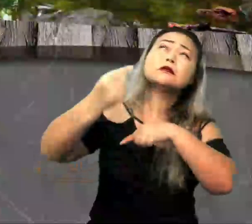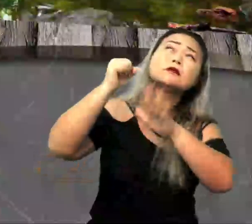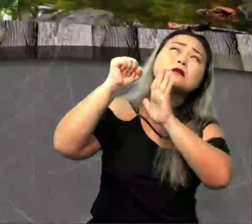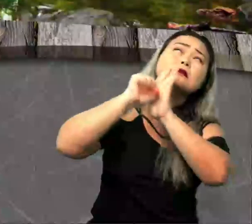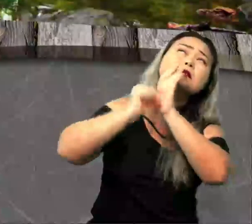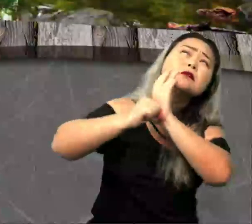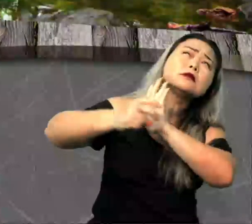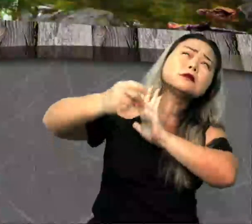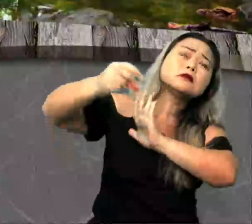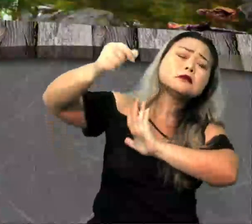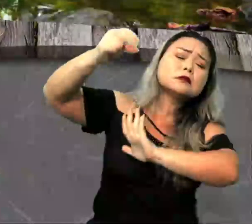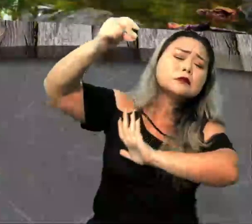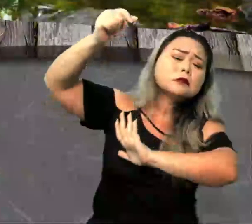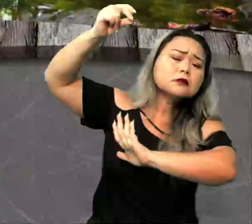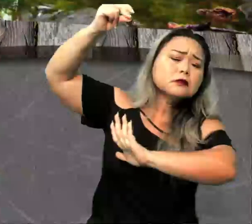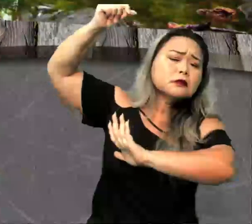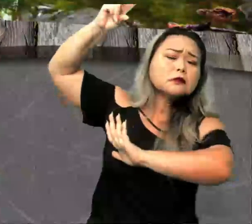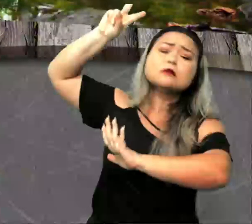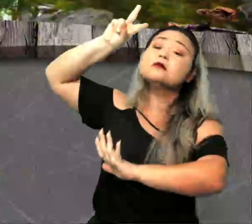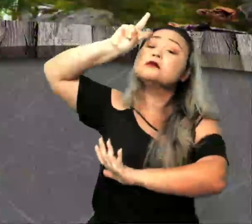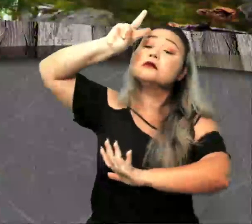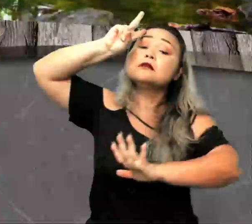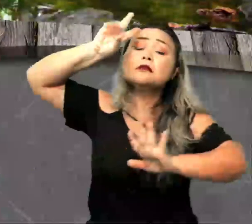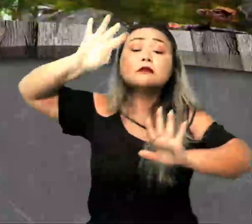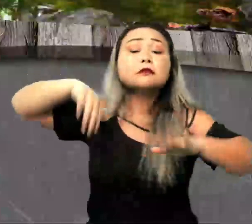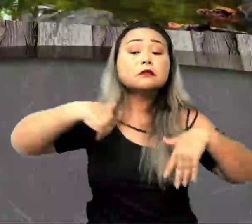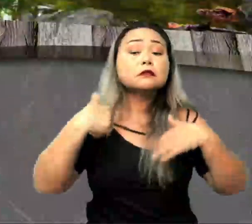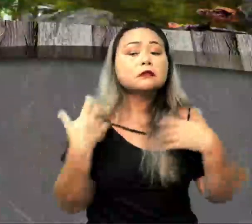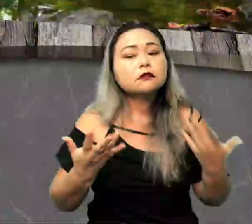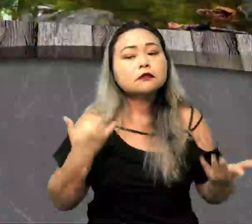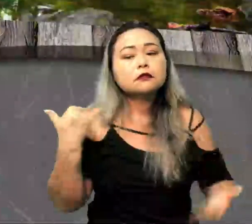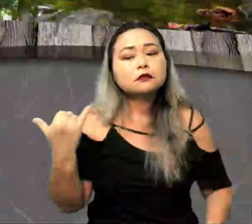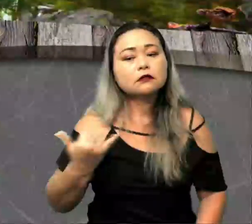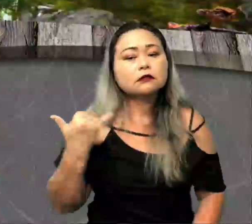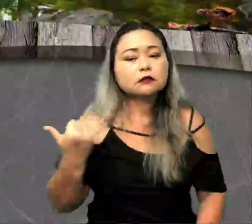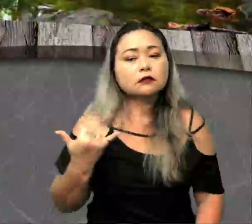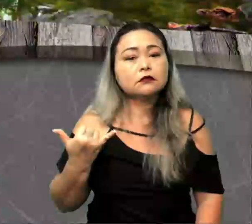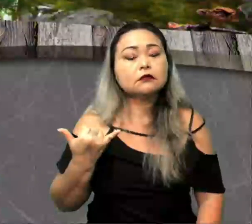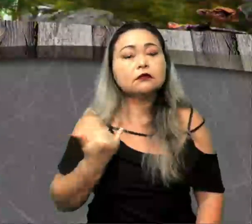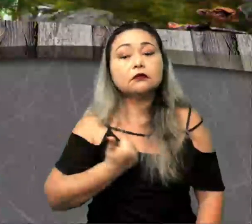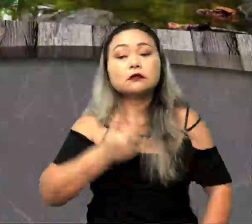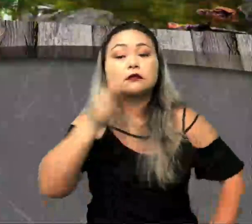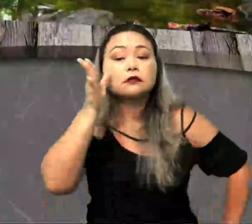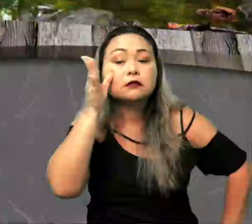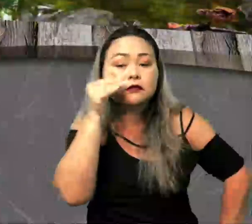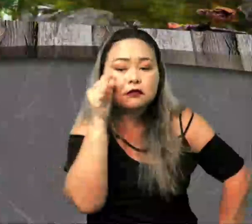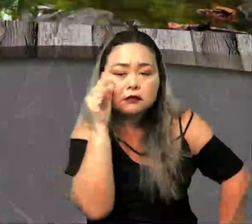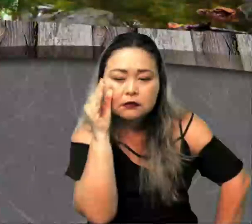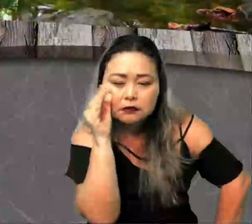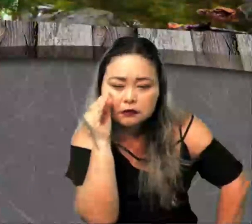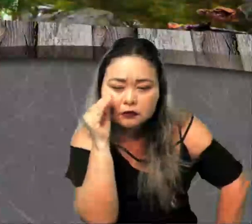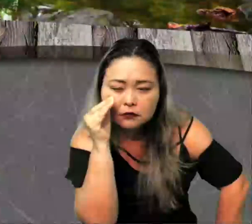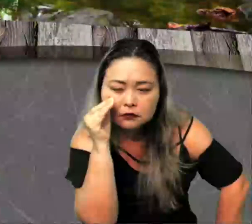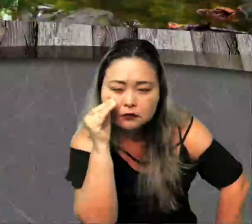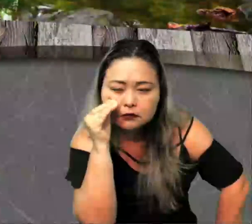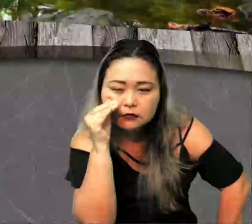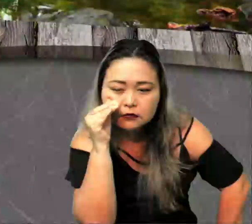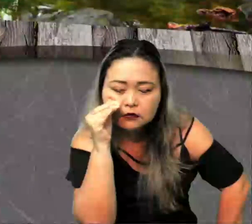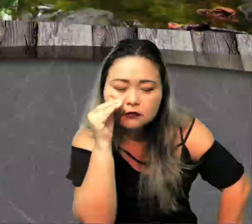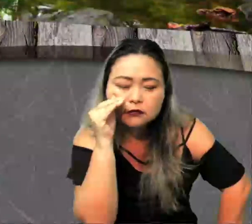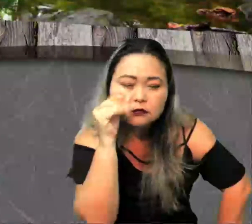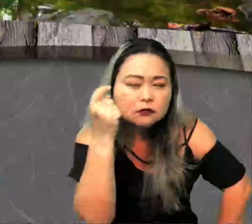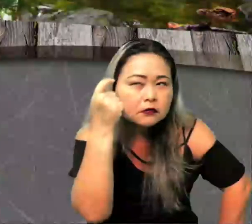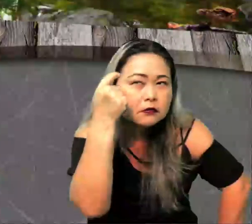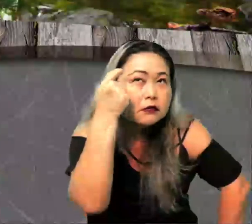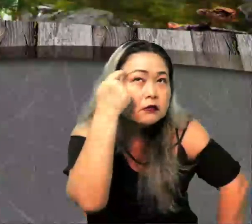séculos atrás, para a gente lembrar quão importante é a curiosidade de